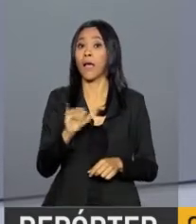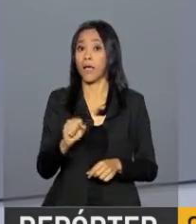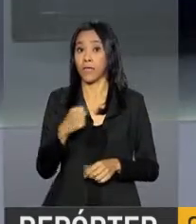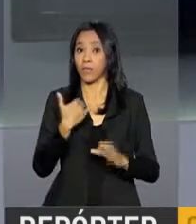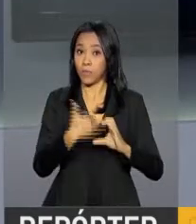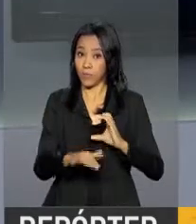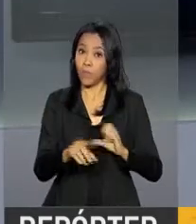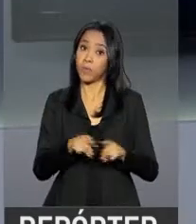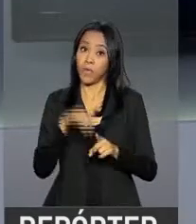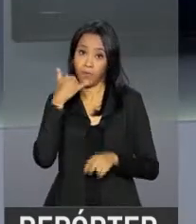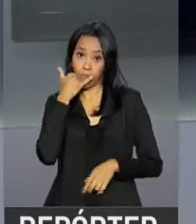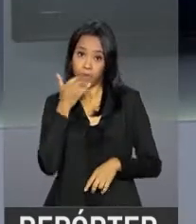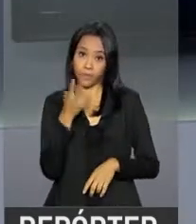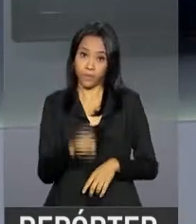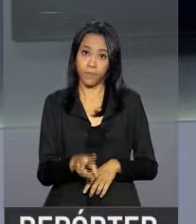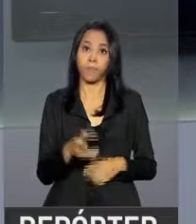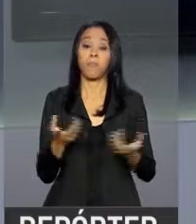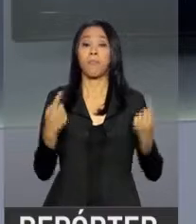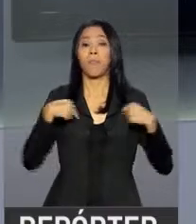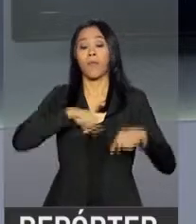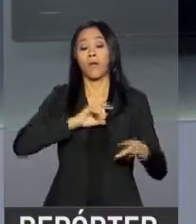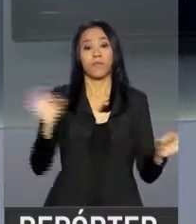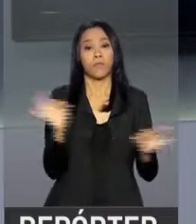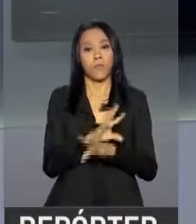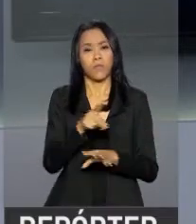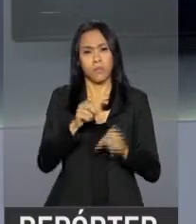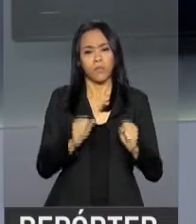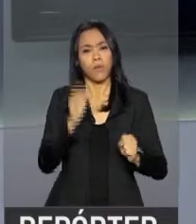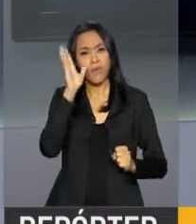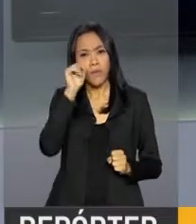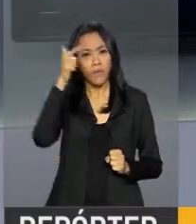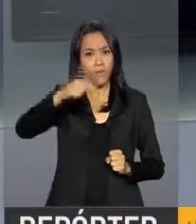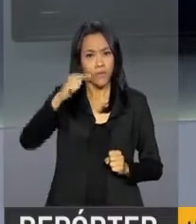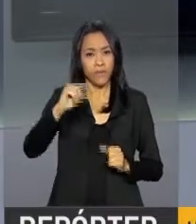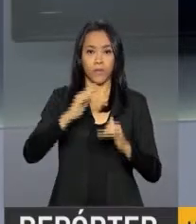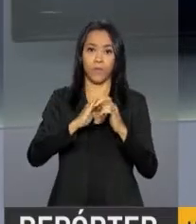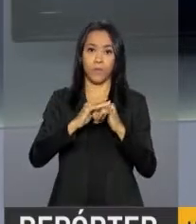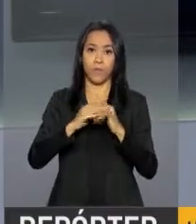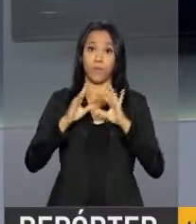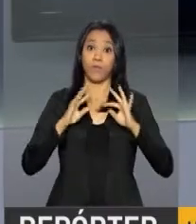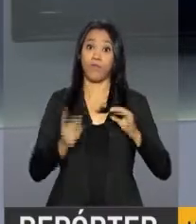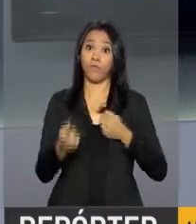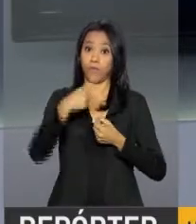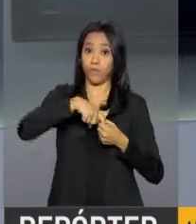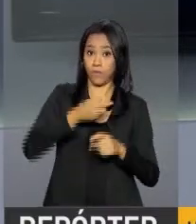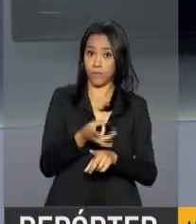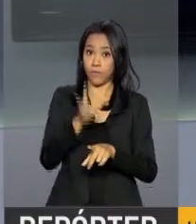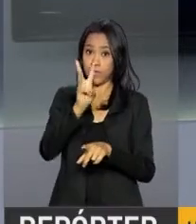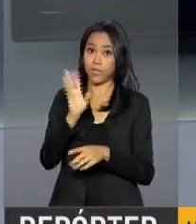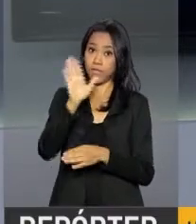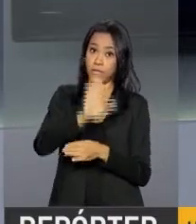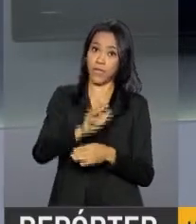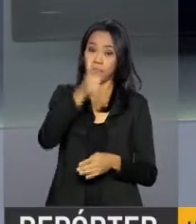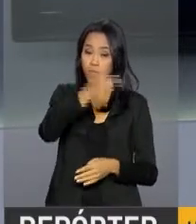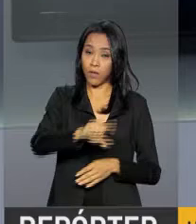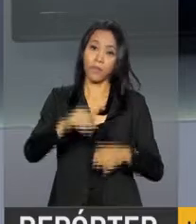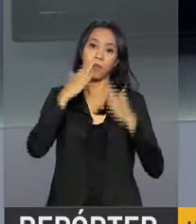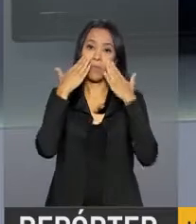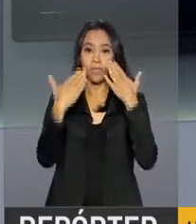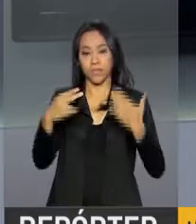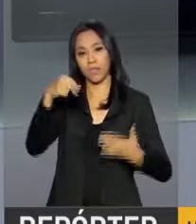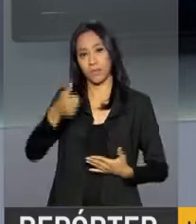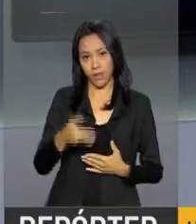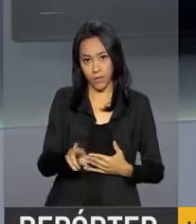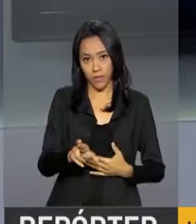e-mail. Nós ficamos por aqui. Você pode rever as reportagens no YouTube. Voltamos às 15h na próxima edição do